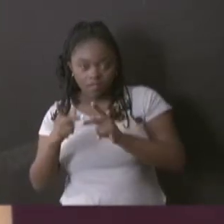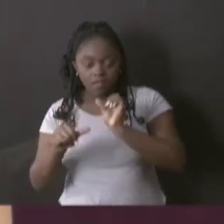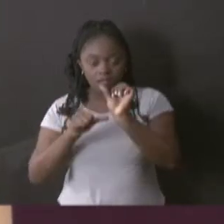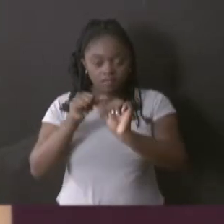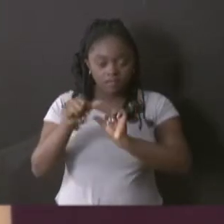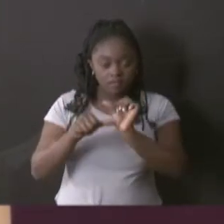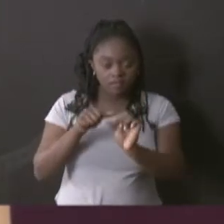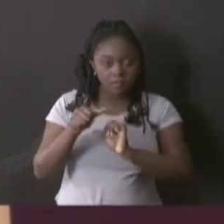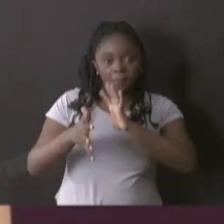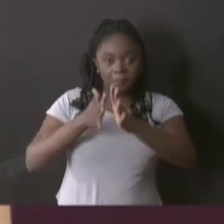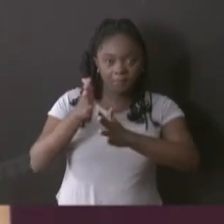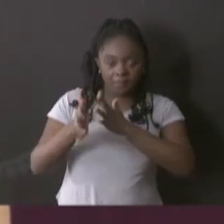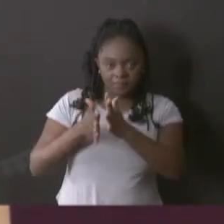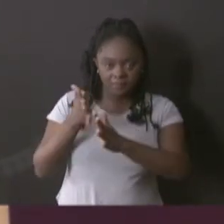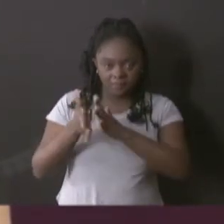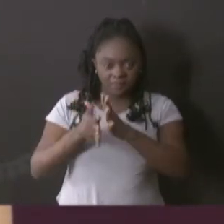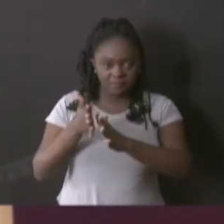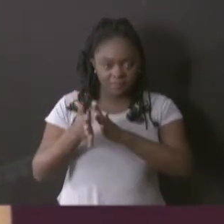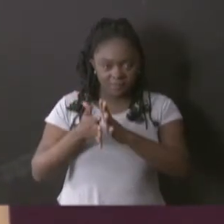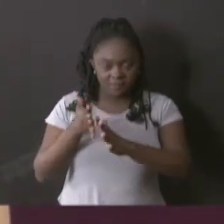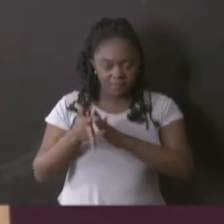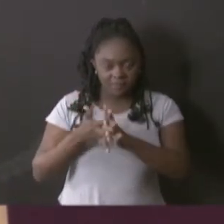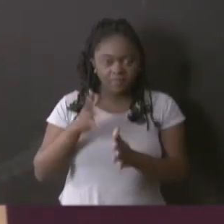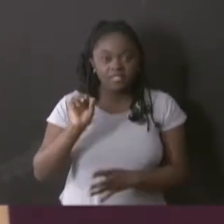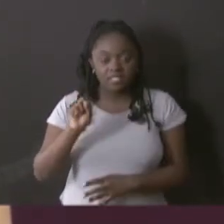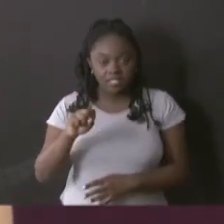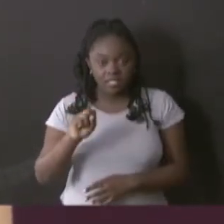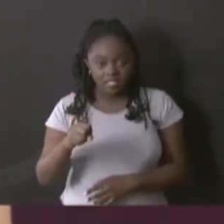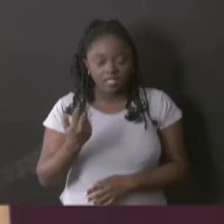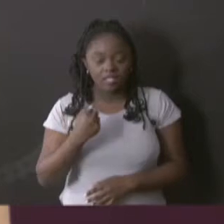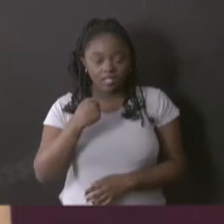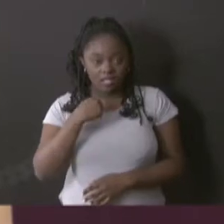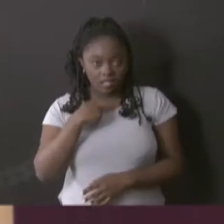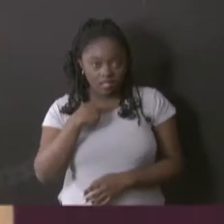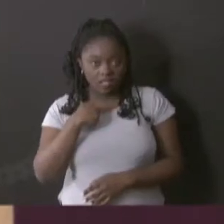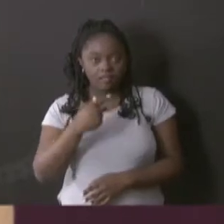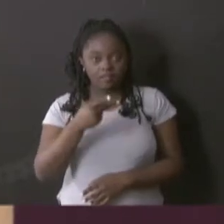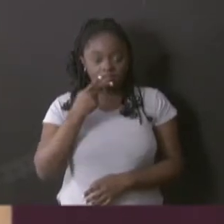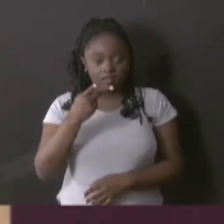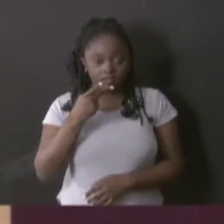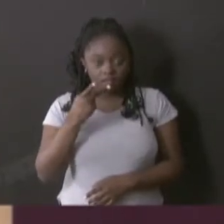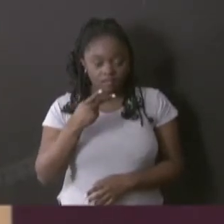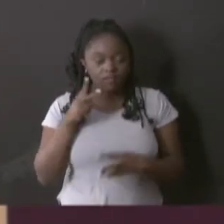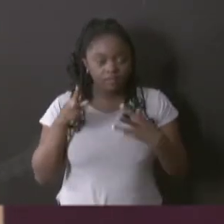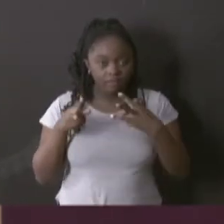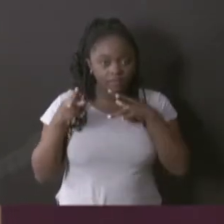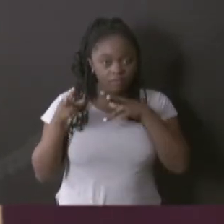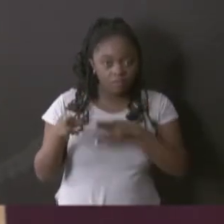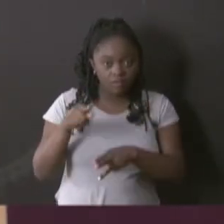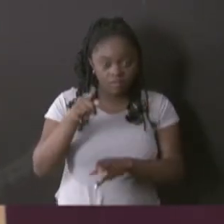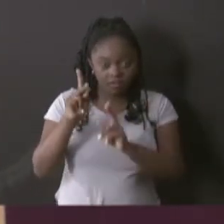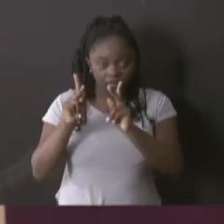é do português para Libras. E sim, eu me coloco, me expresso, como você disse, alguém que